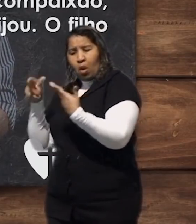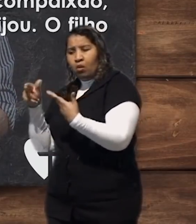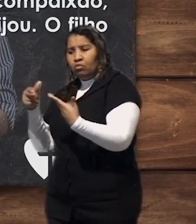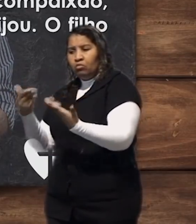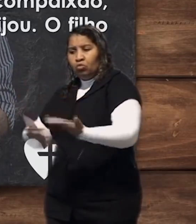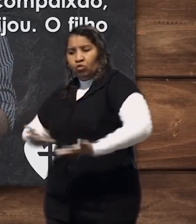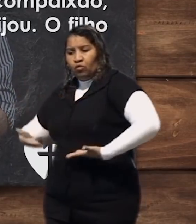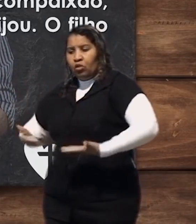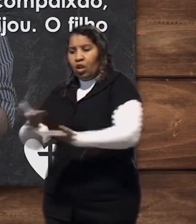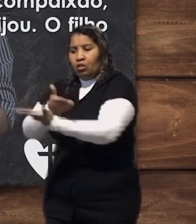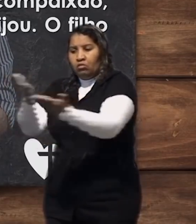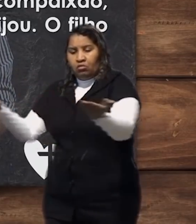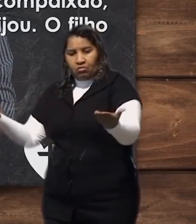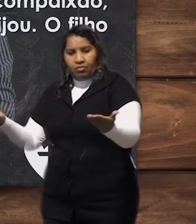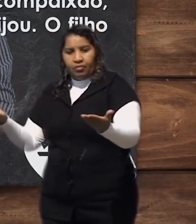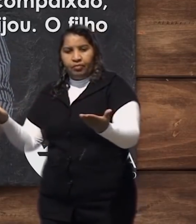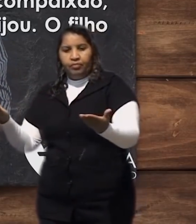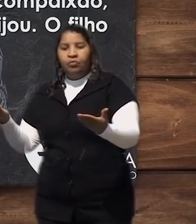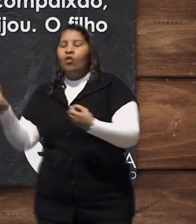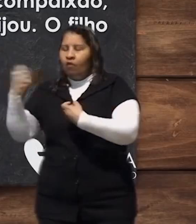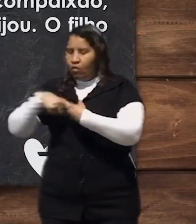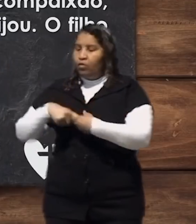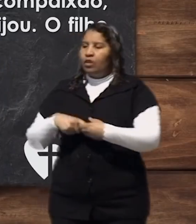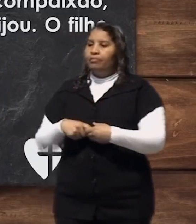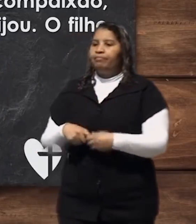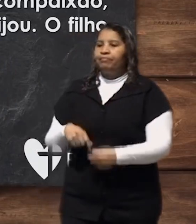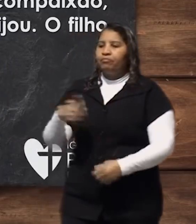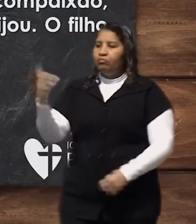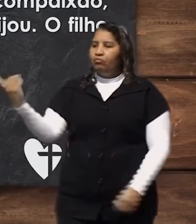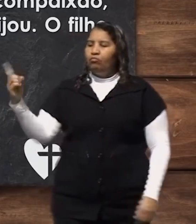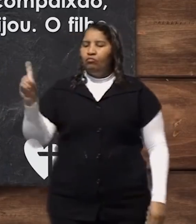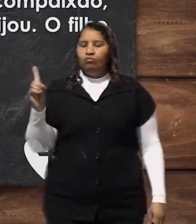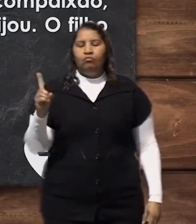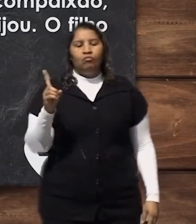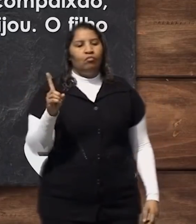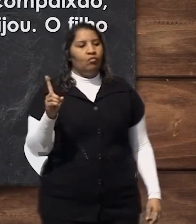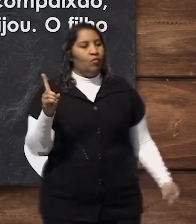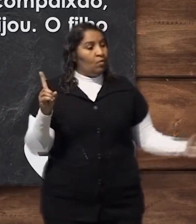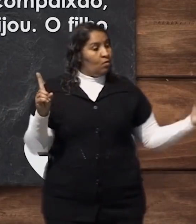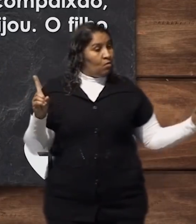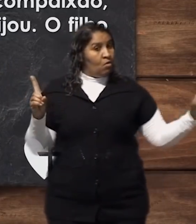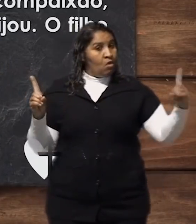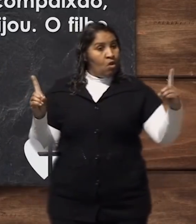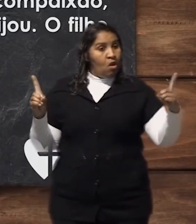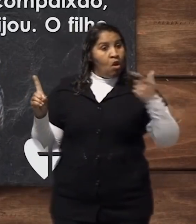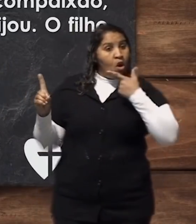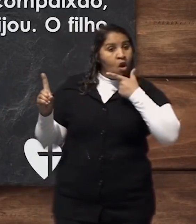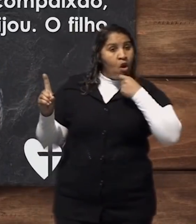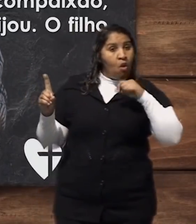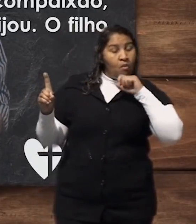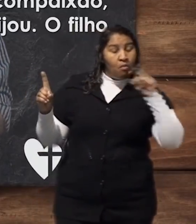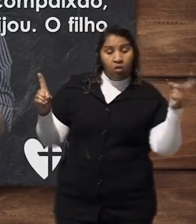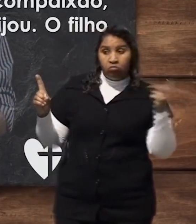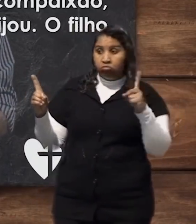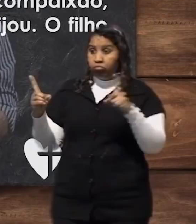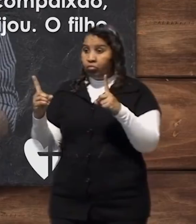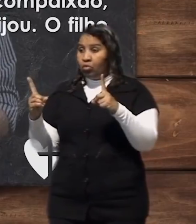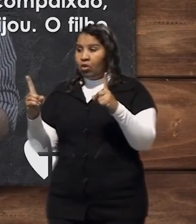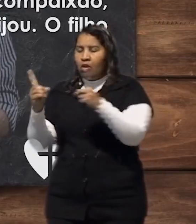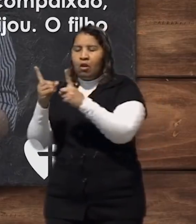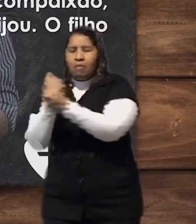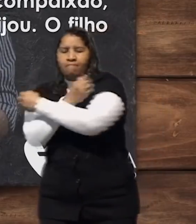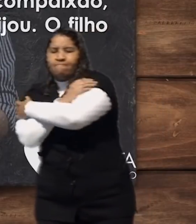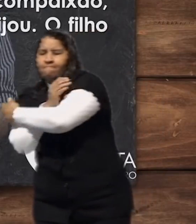pai estando ainda longe seu pai o filme a paixão Correu para o seu filho e o abraçou eo beijou